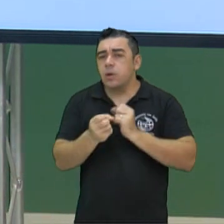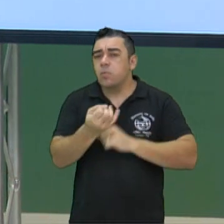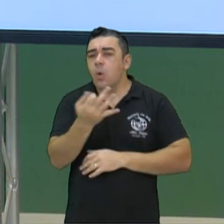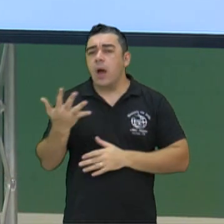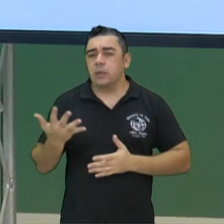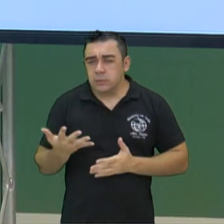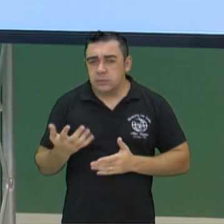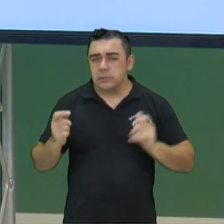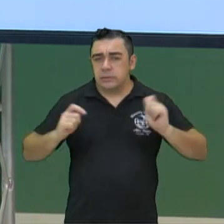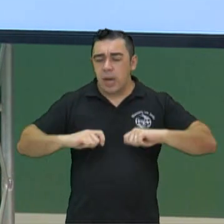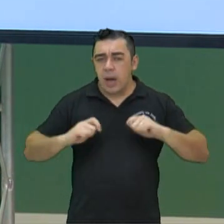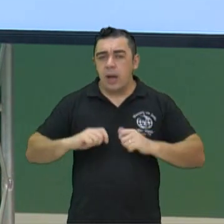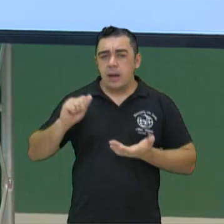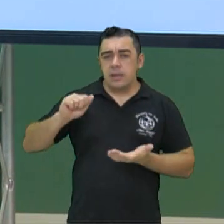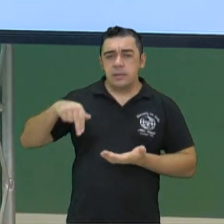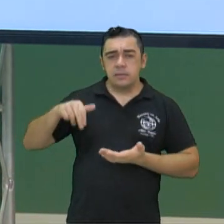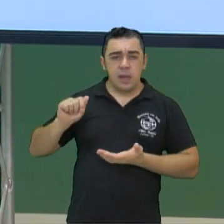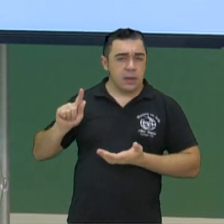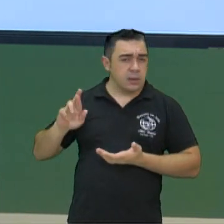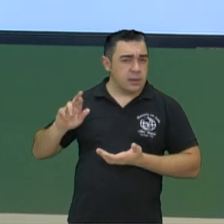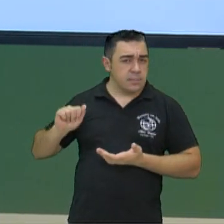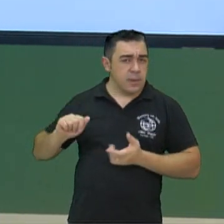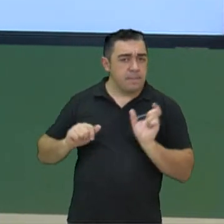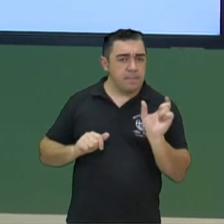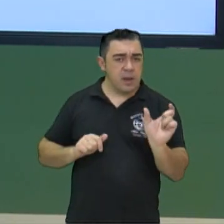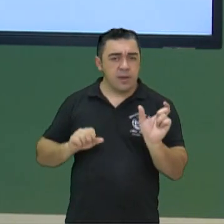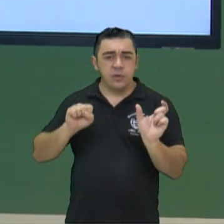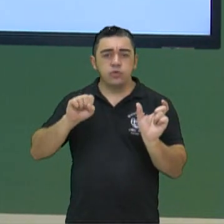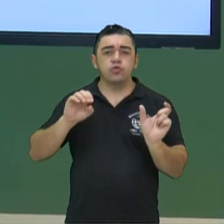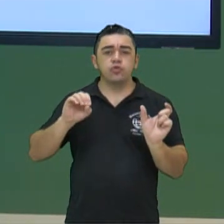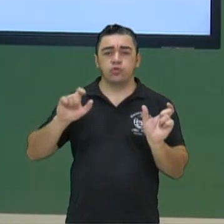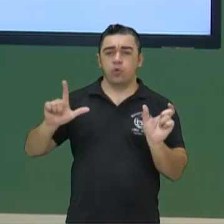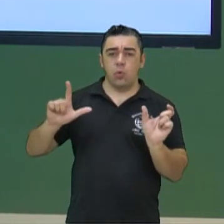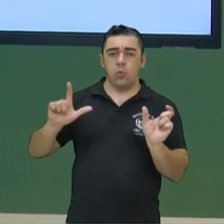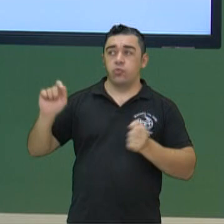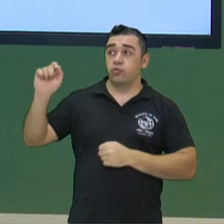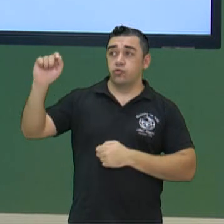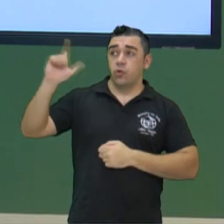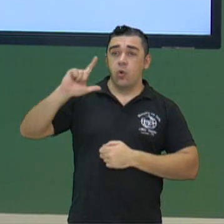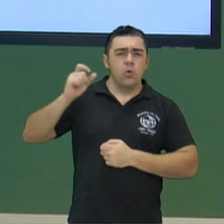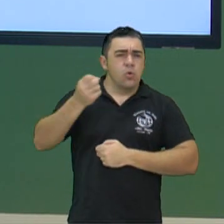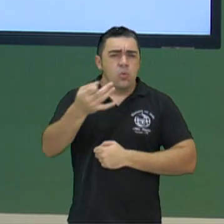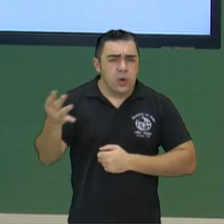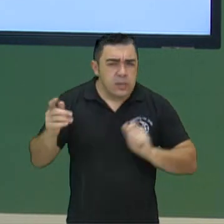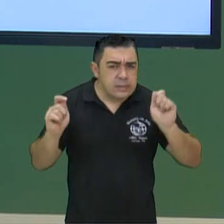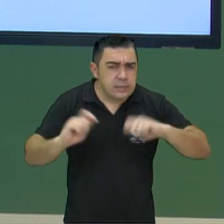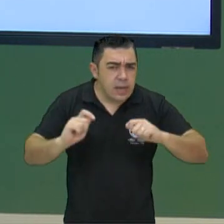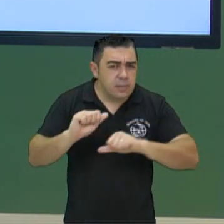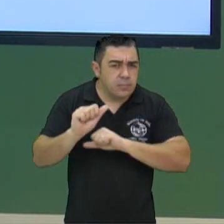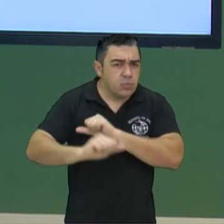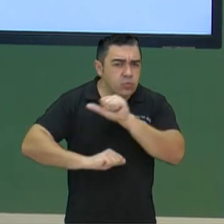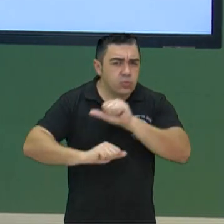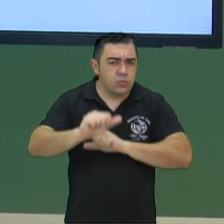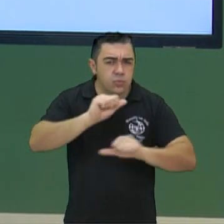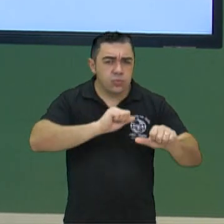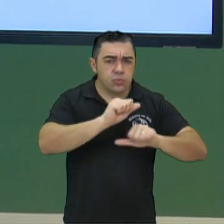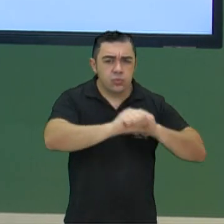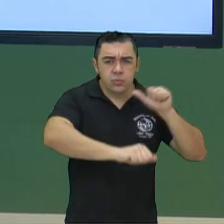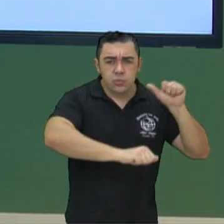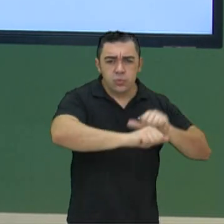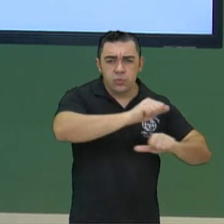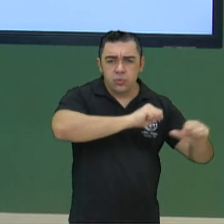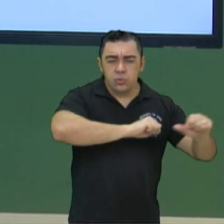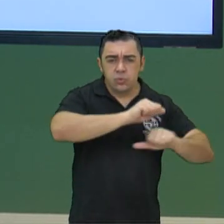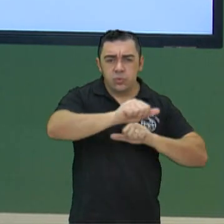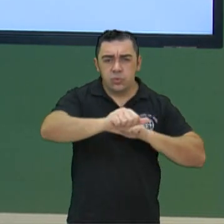quantos são os anagramas da palavra sol? Ou seja, né? quantas vezes eu posso trocar as